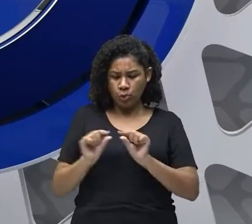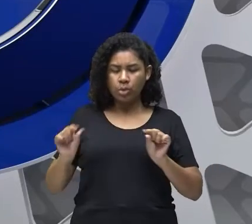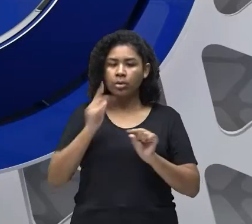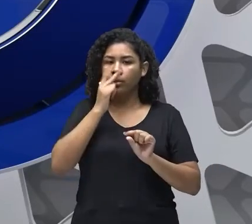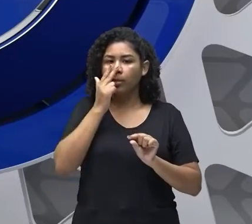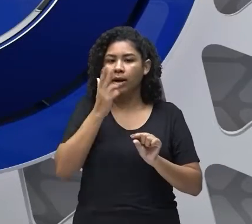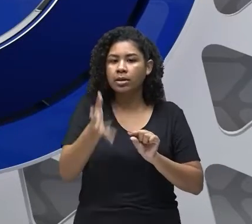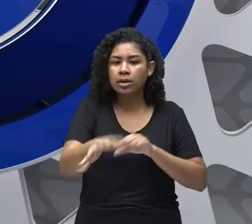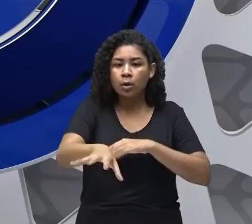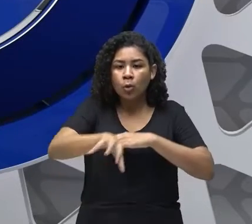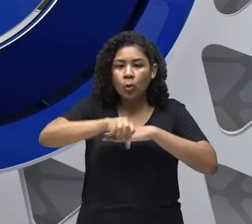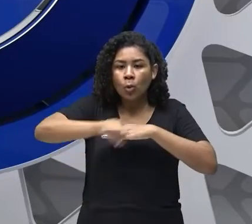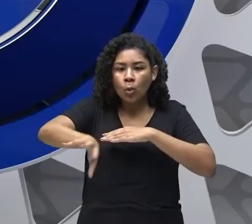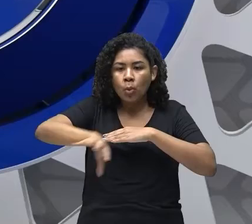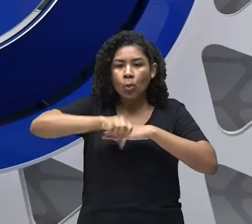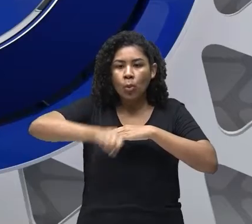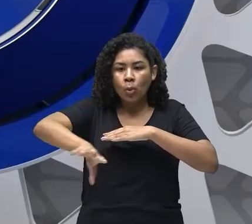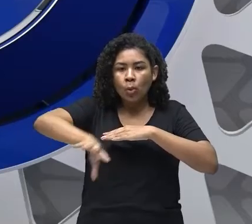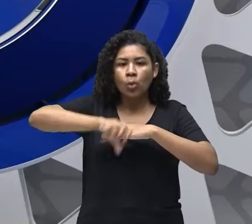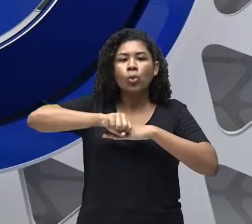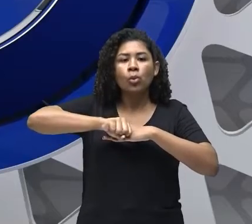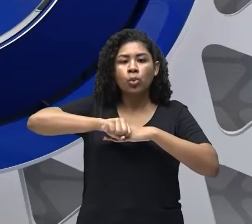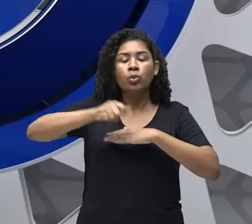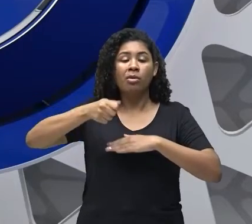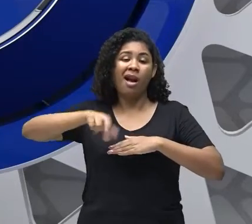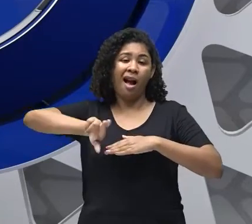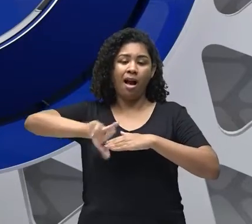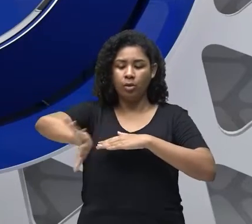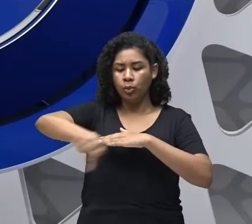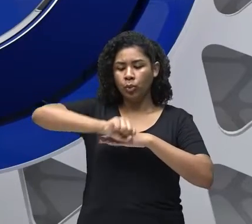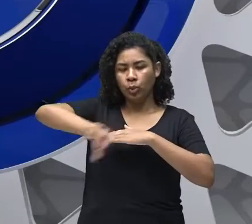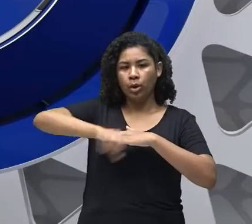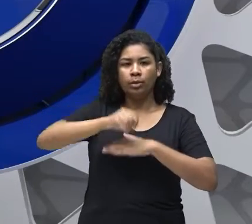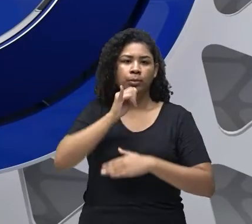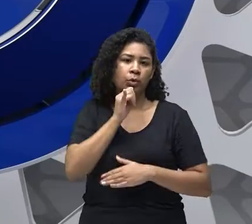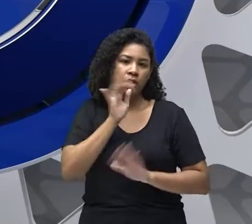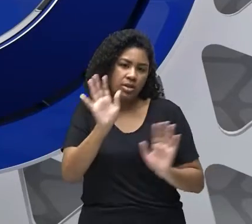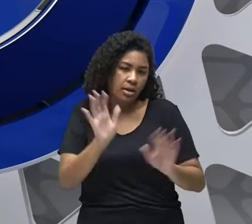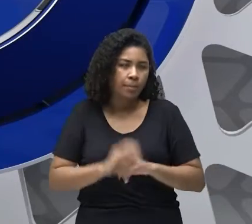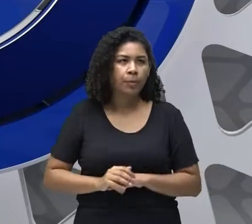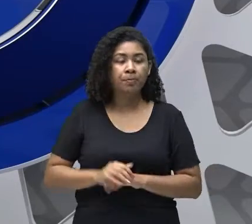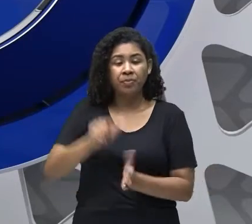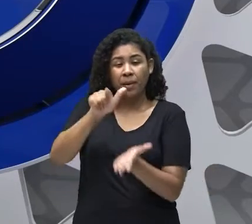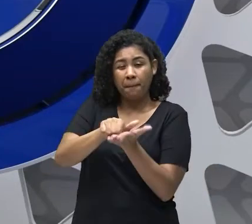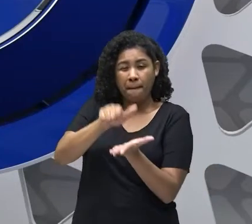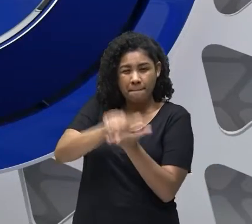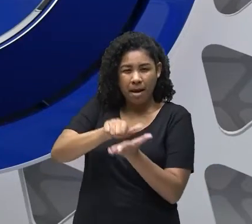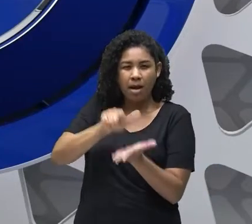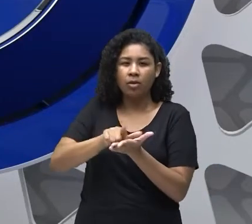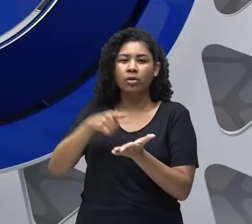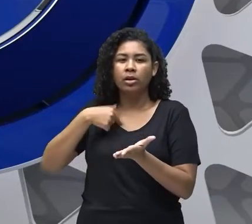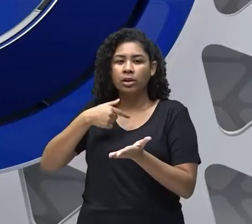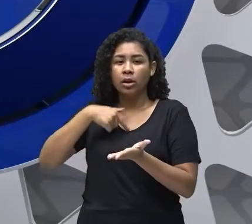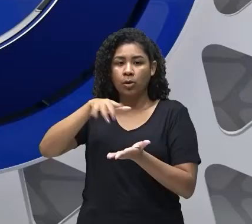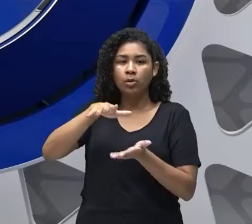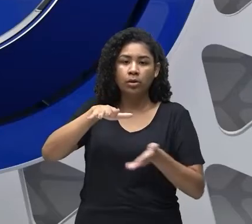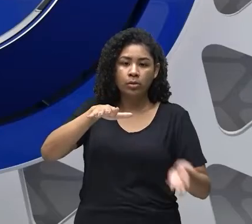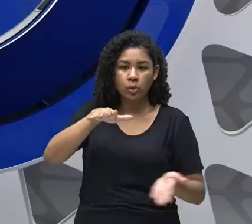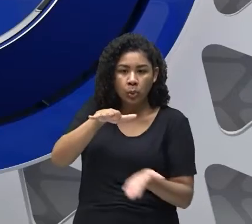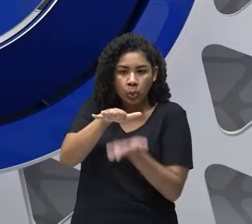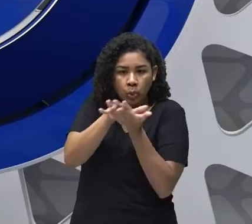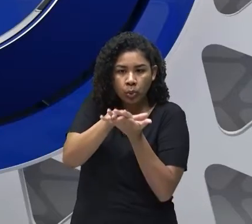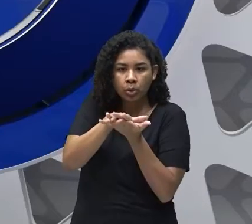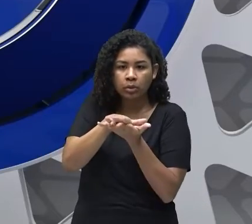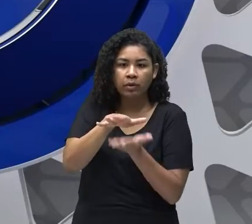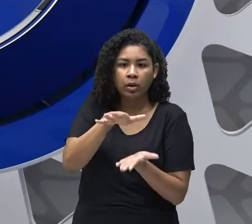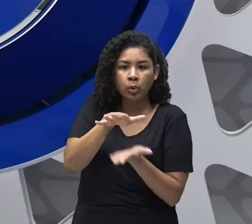ambiente. E aí o que acontece, né? Se eu pegar, por exemplo, um papel e colocar nessa parte do ar-condicionado, eu vou observar que o papel